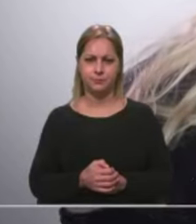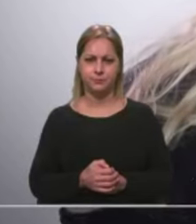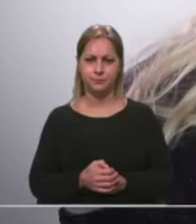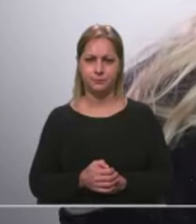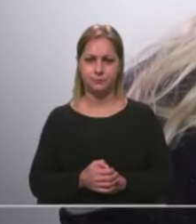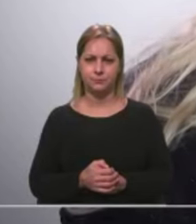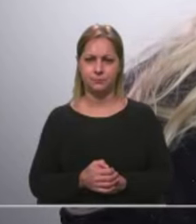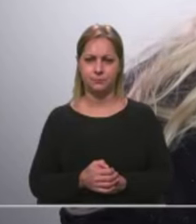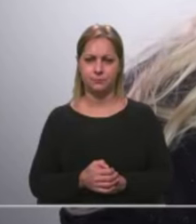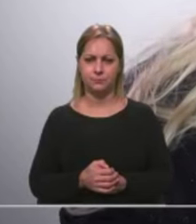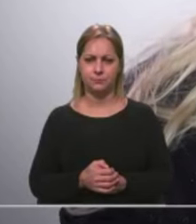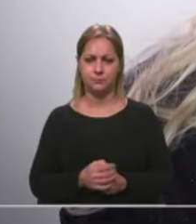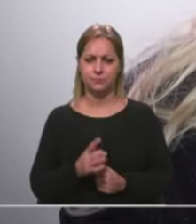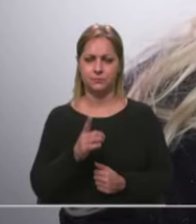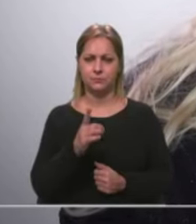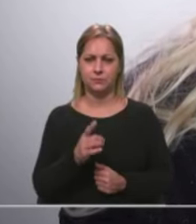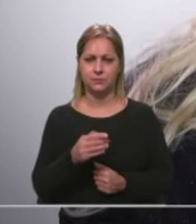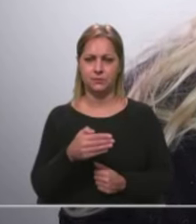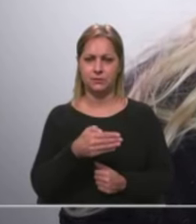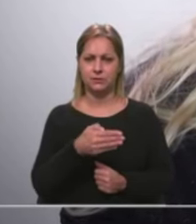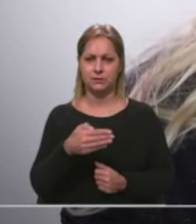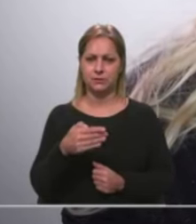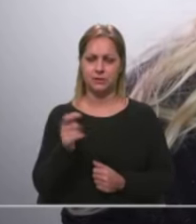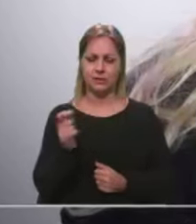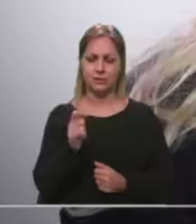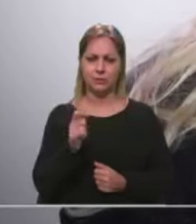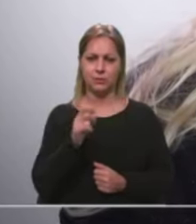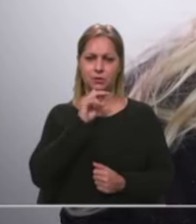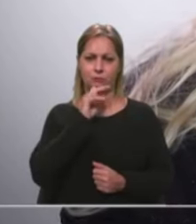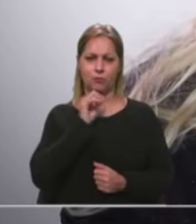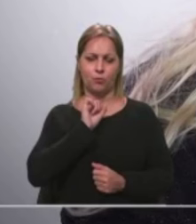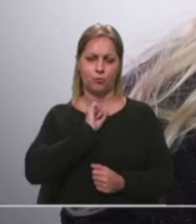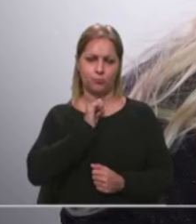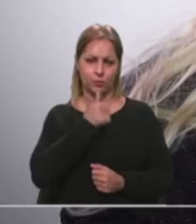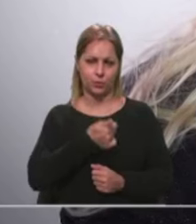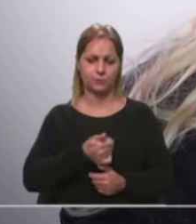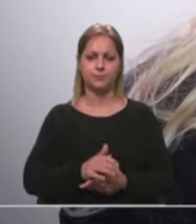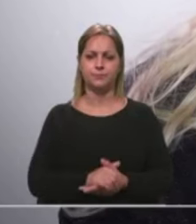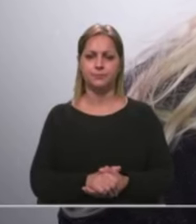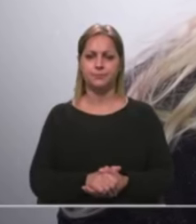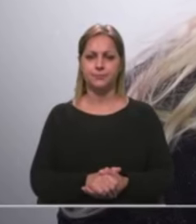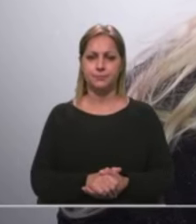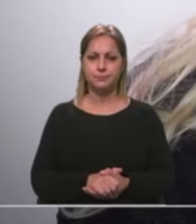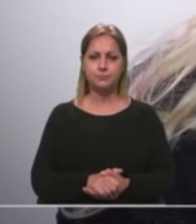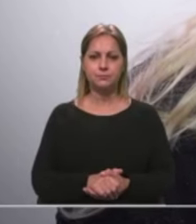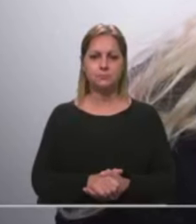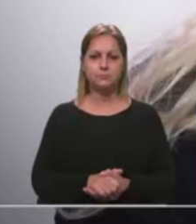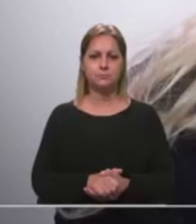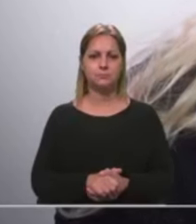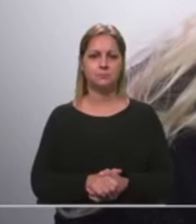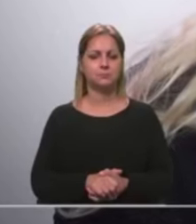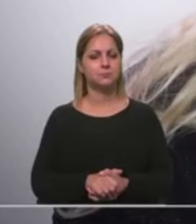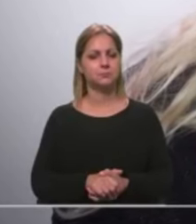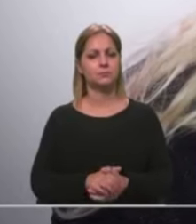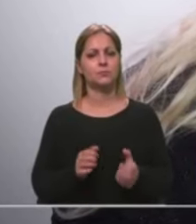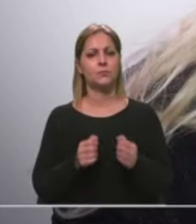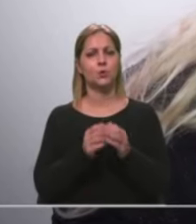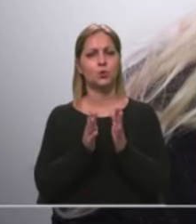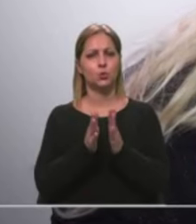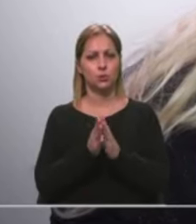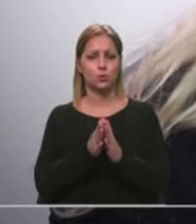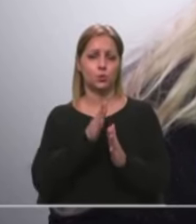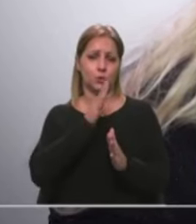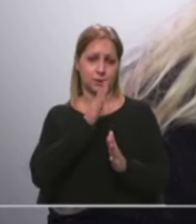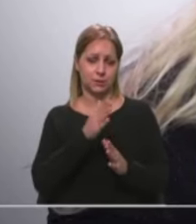se seete meses ou oito que meu avô morreu ó ó Sara h de tudo o que se diz